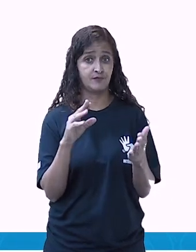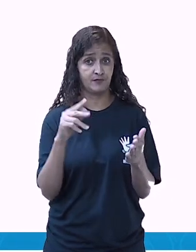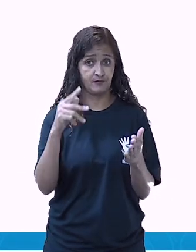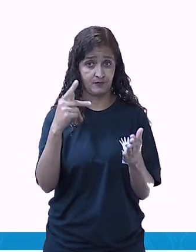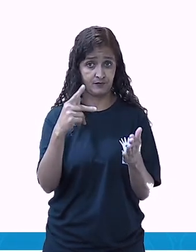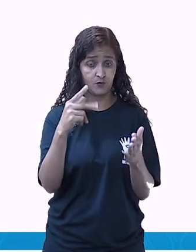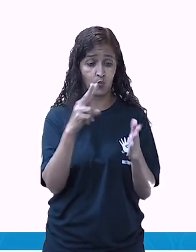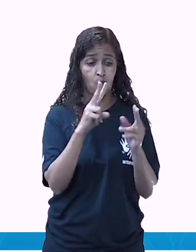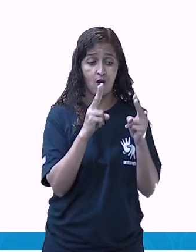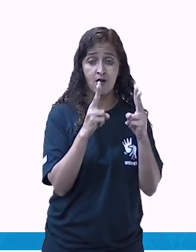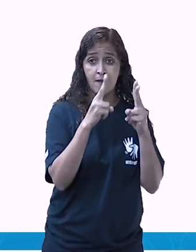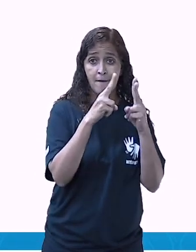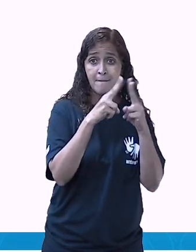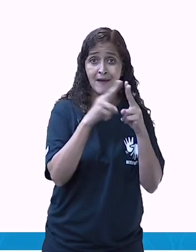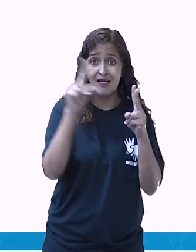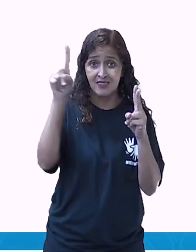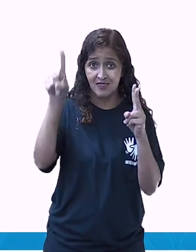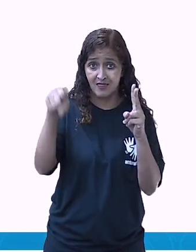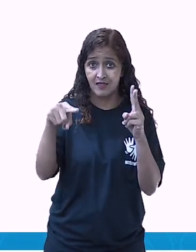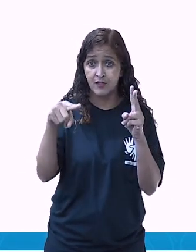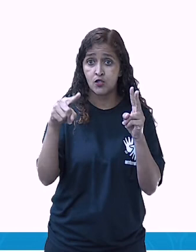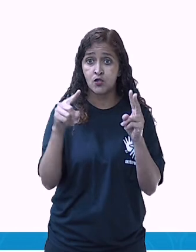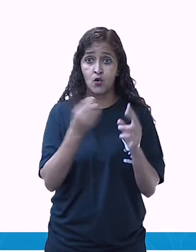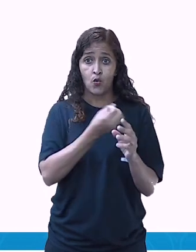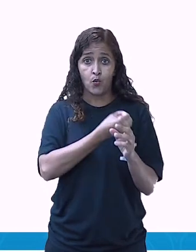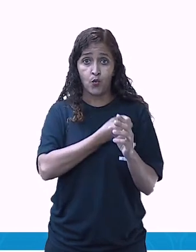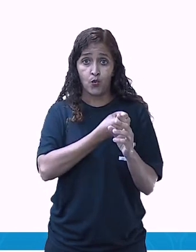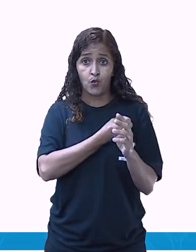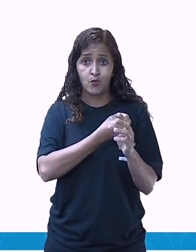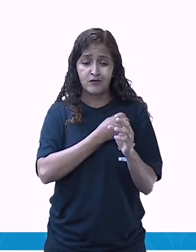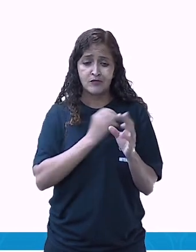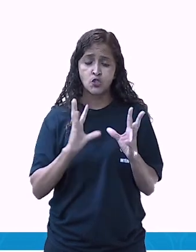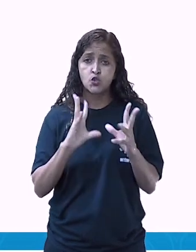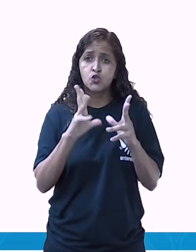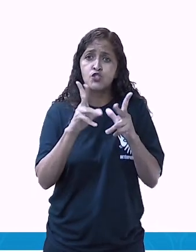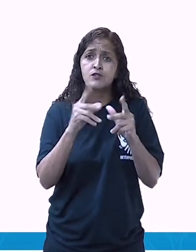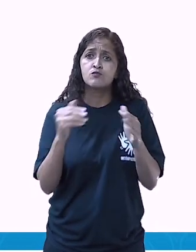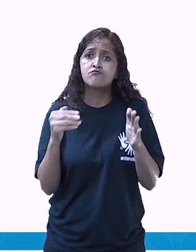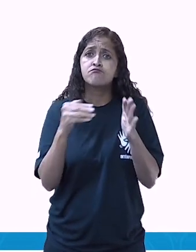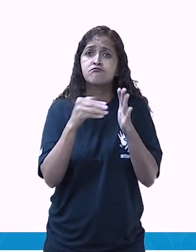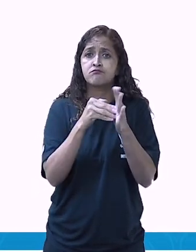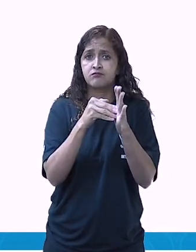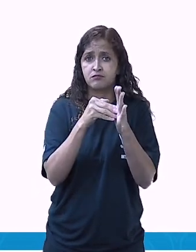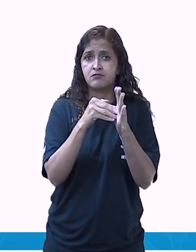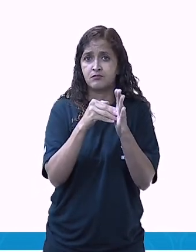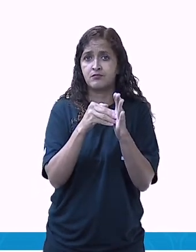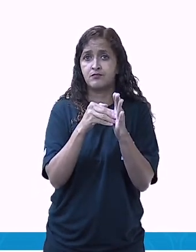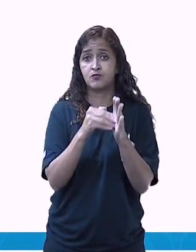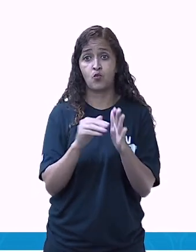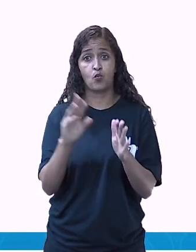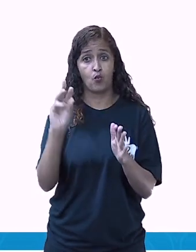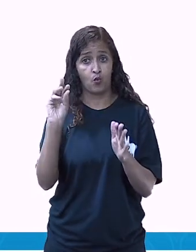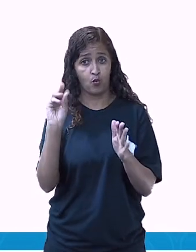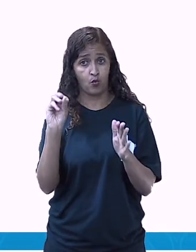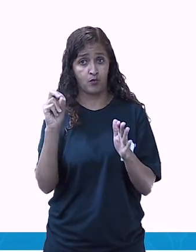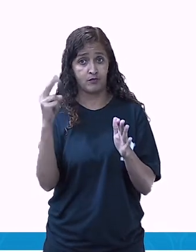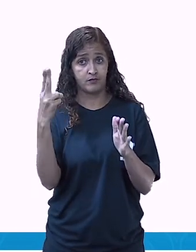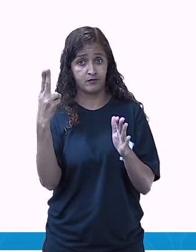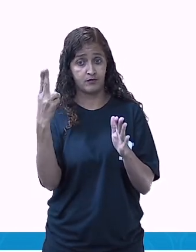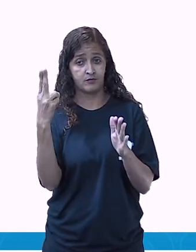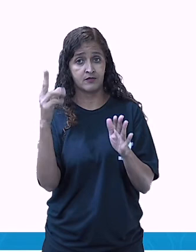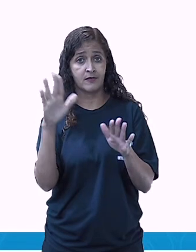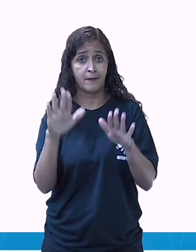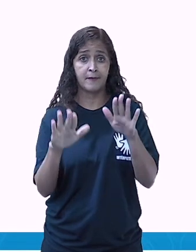Par são todos os números terminados, ou